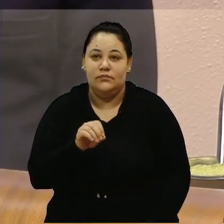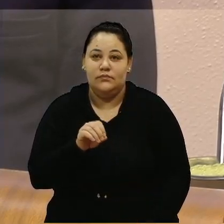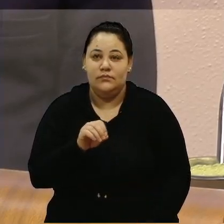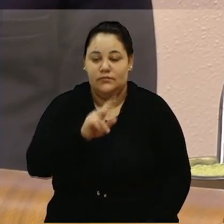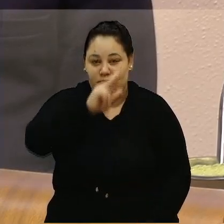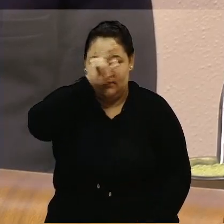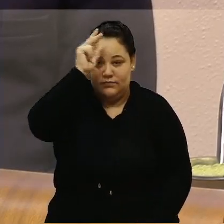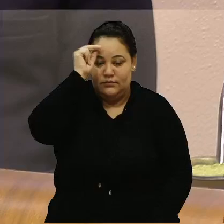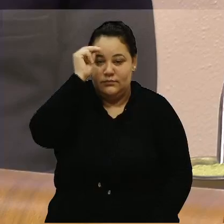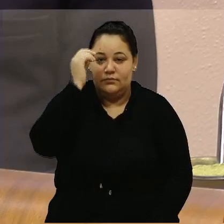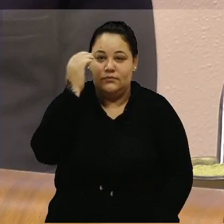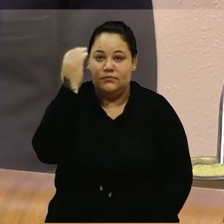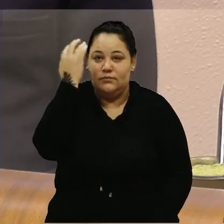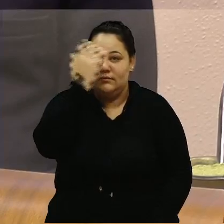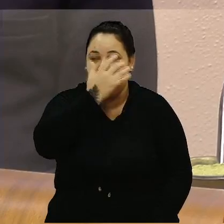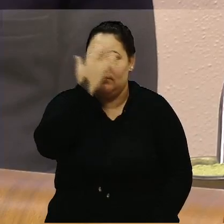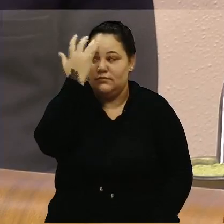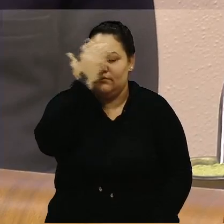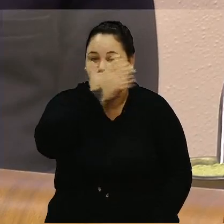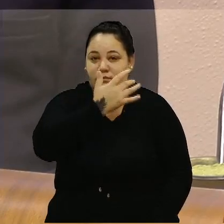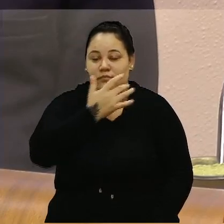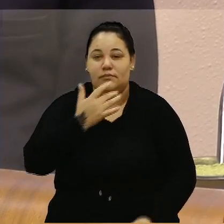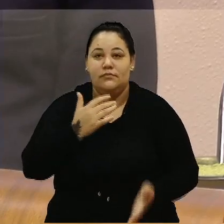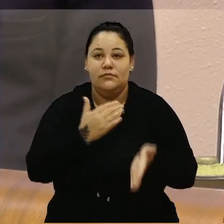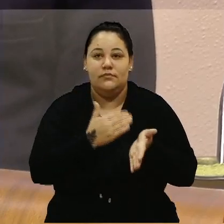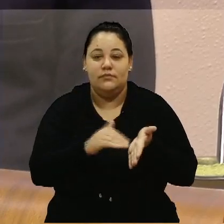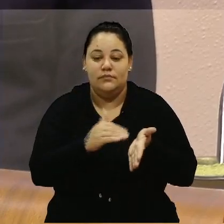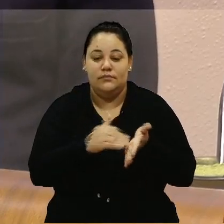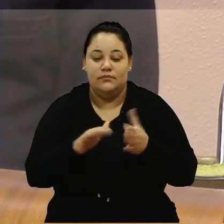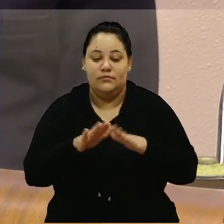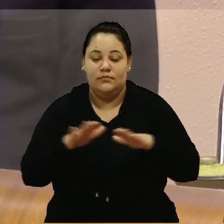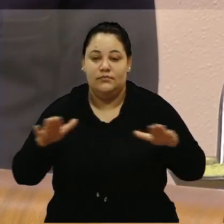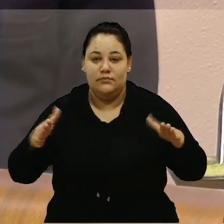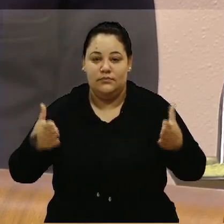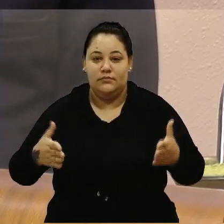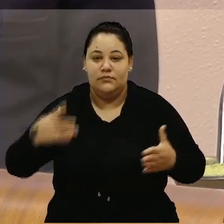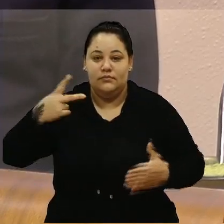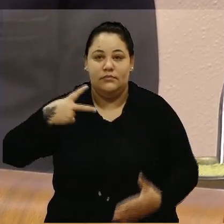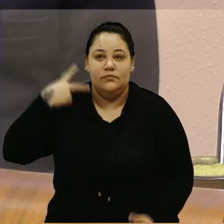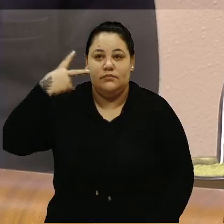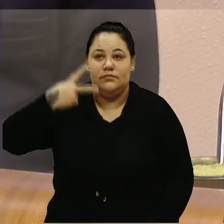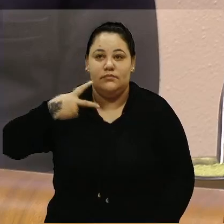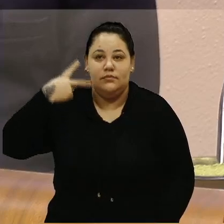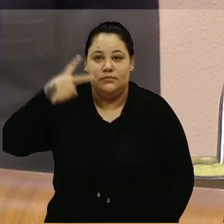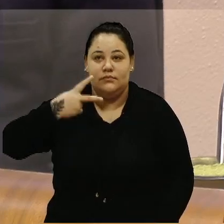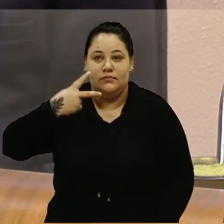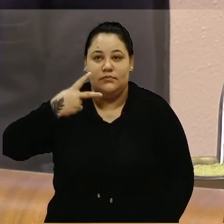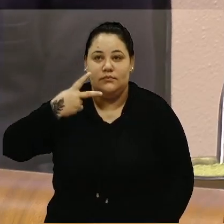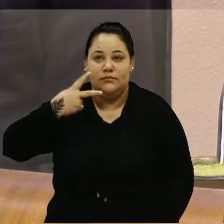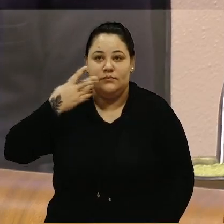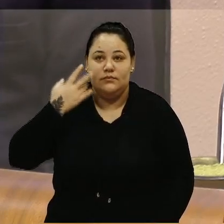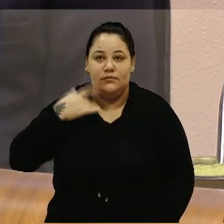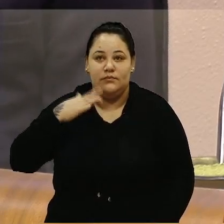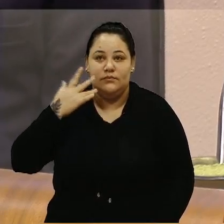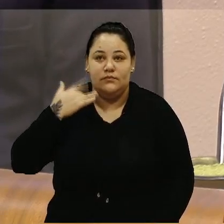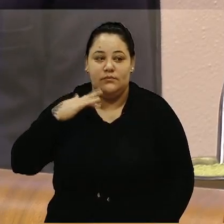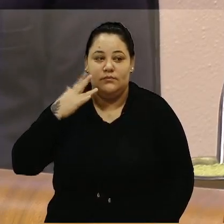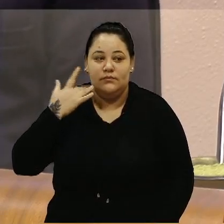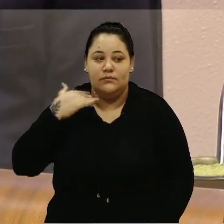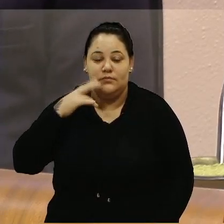prefeito Adilode Domênico, secretária da mesa, senhora vereadora Andressa Malman.